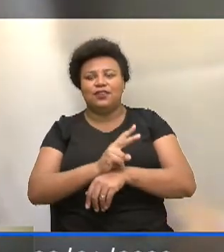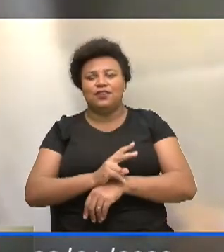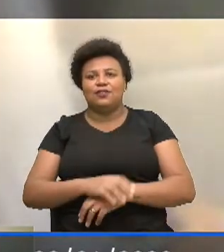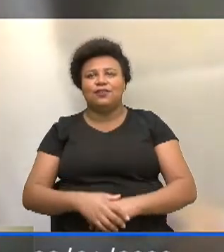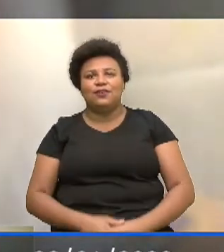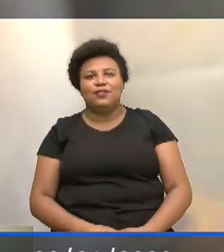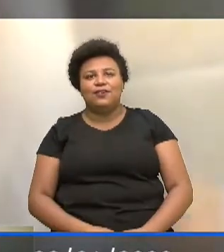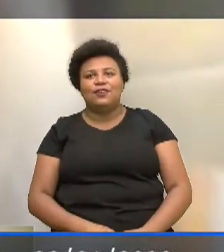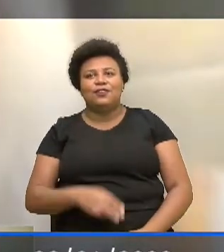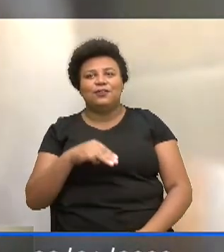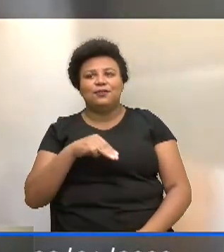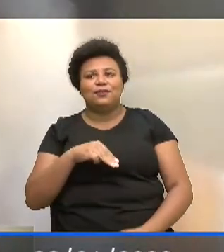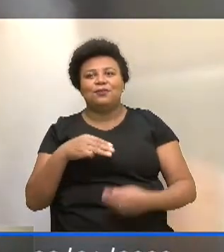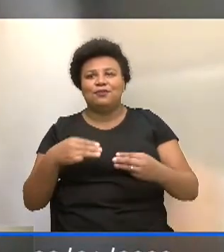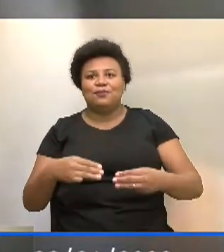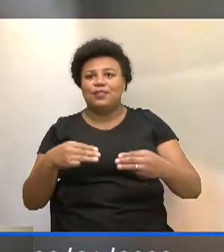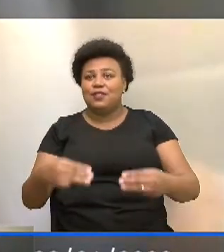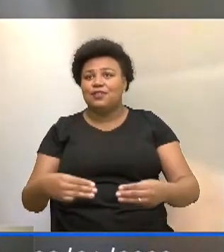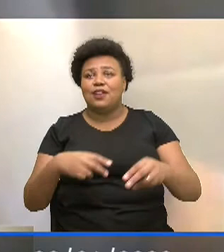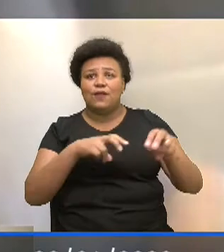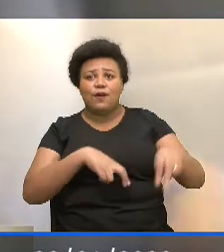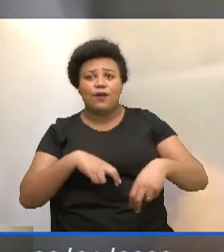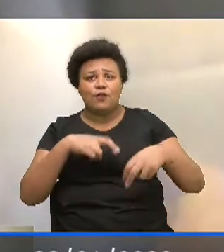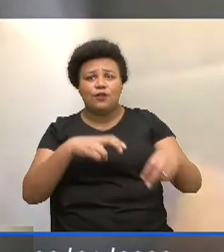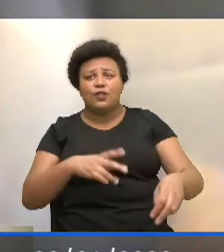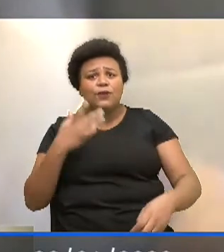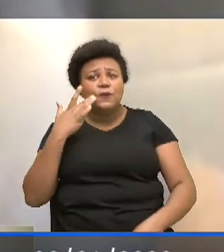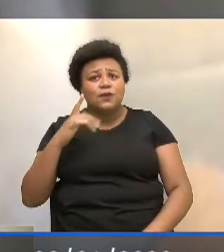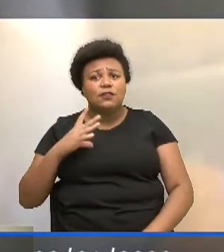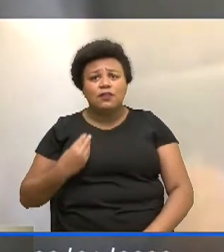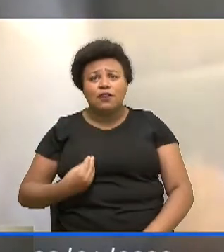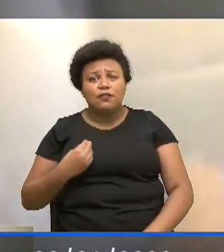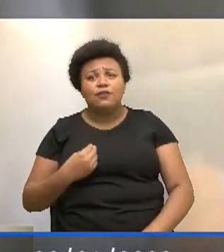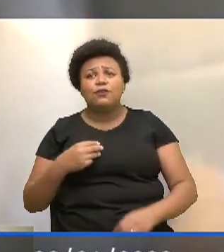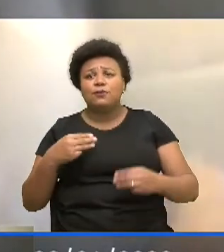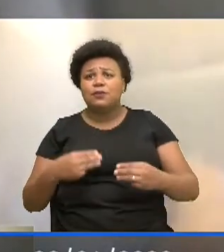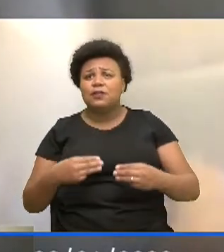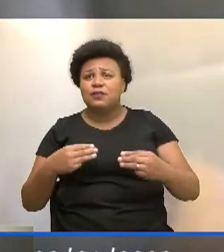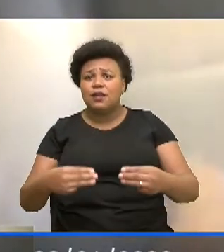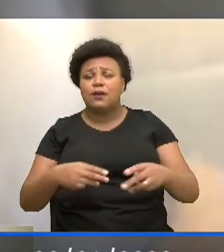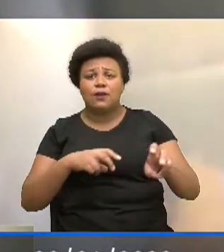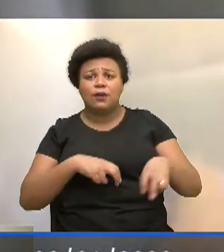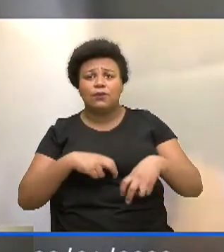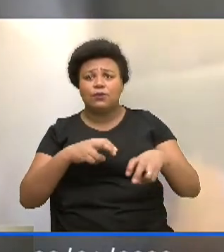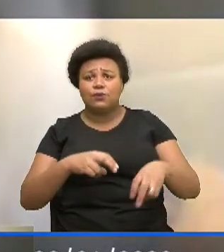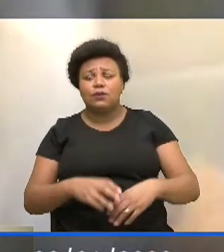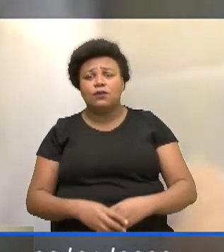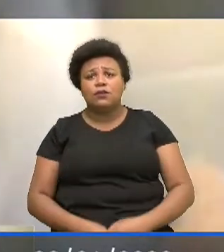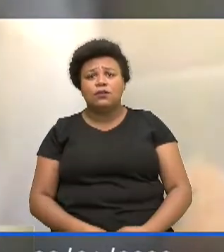federais do Ministério da Agricultura, eu não sei se tem alguém do Ministério. Eu vi que está a nossa